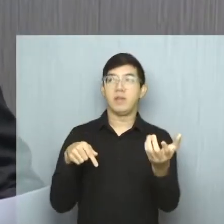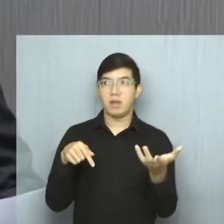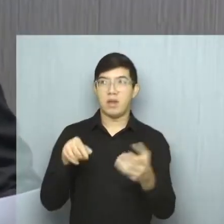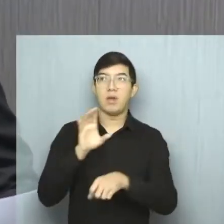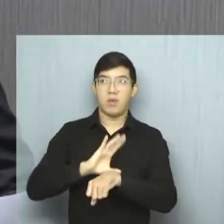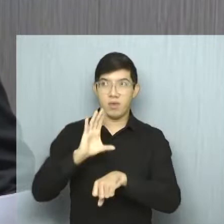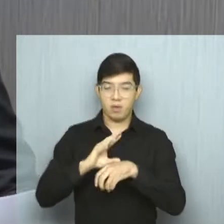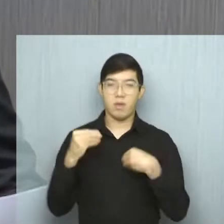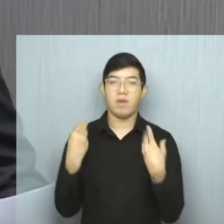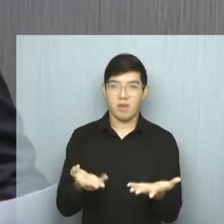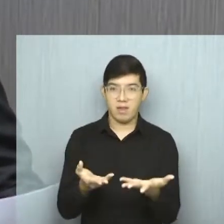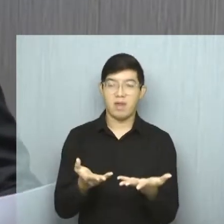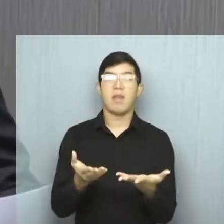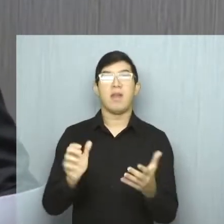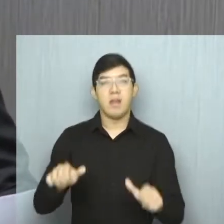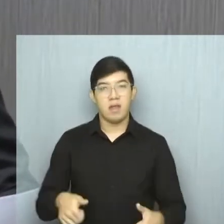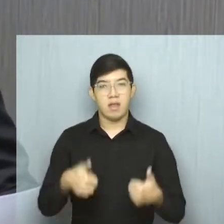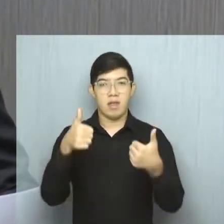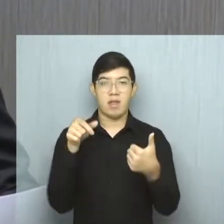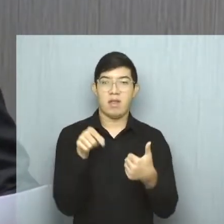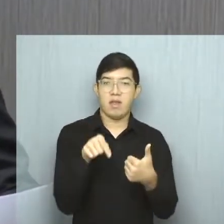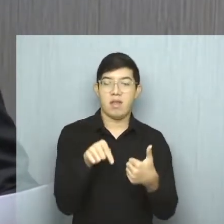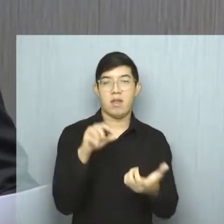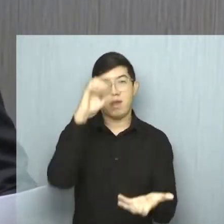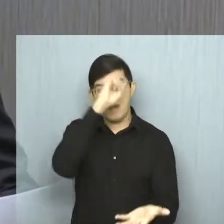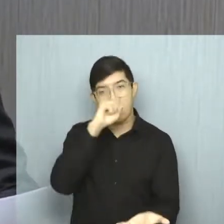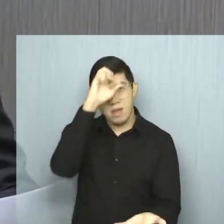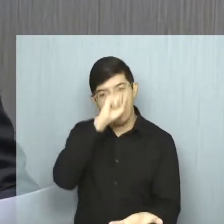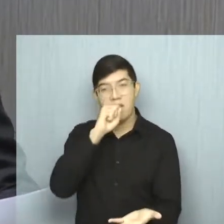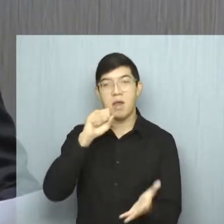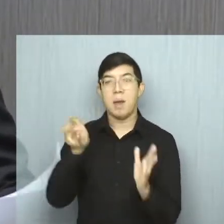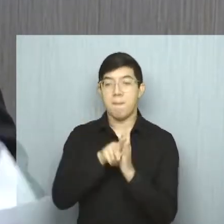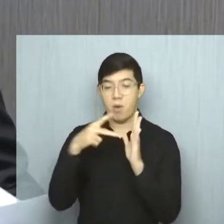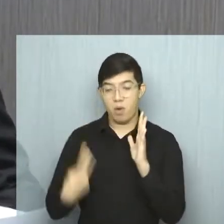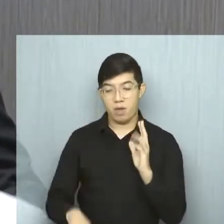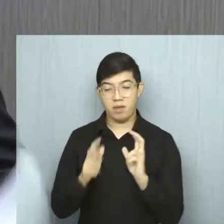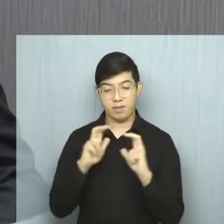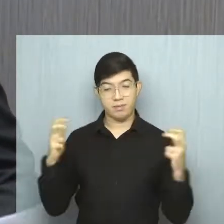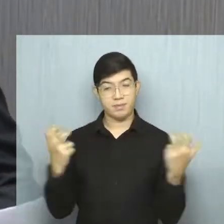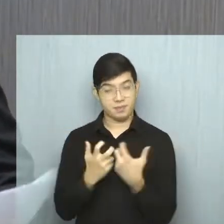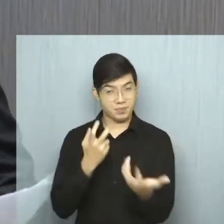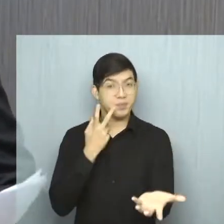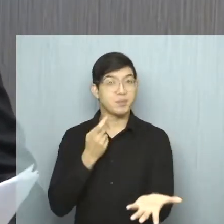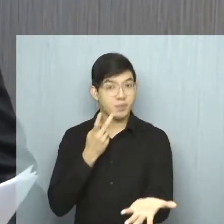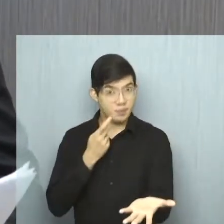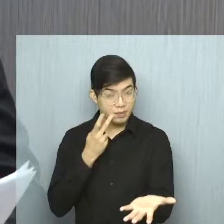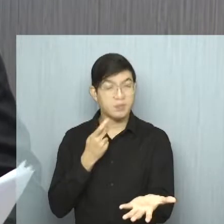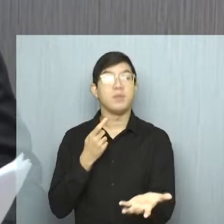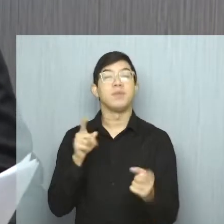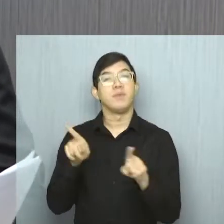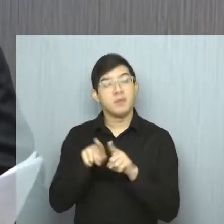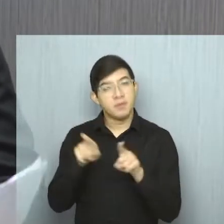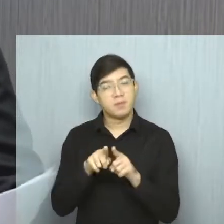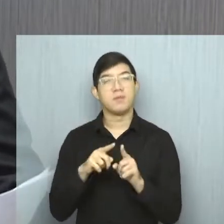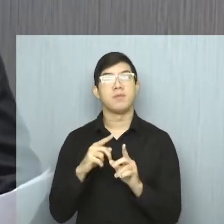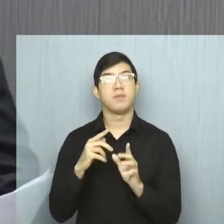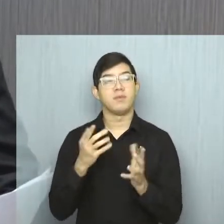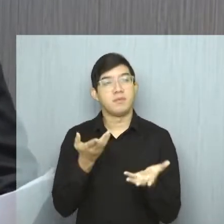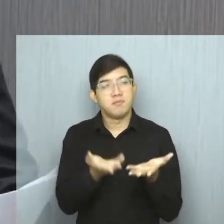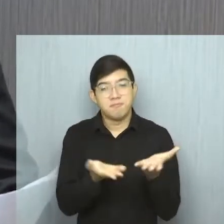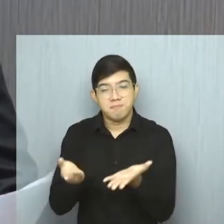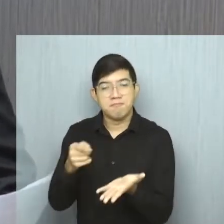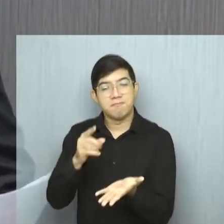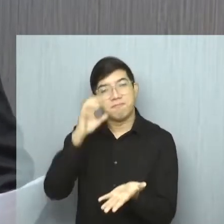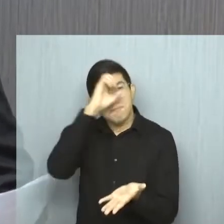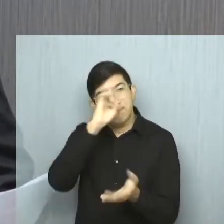e qualificação daqueles que compõem o nosso parlamento e, assim, aprimorar a prestação do serviço